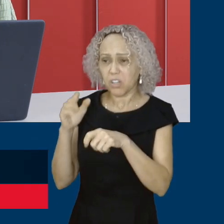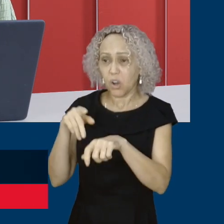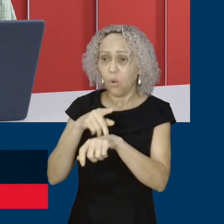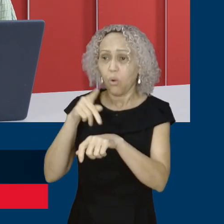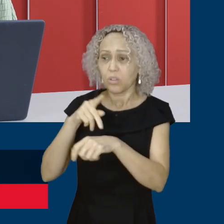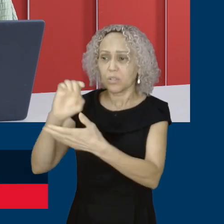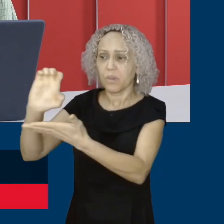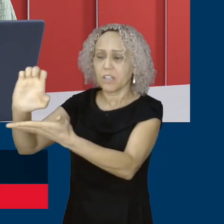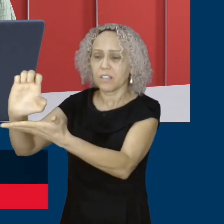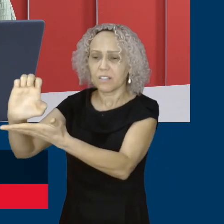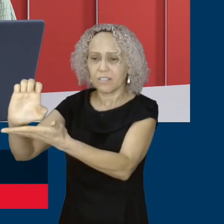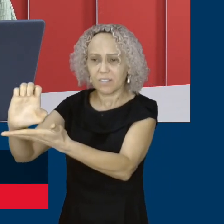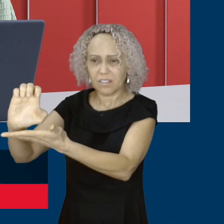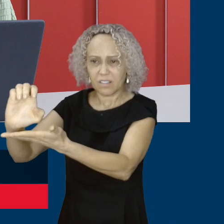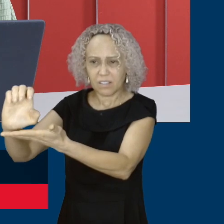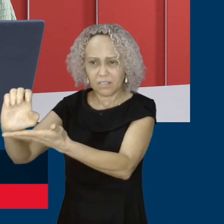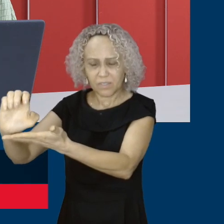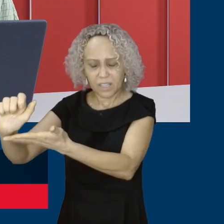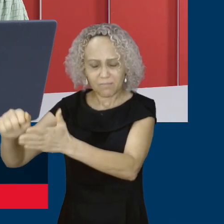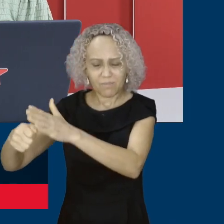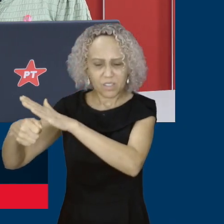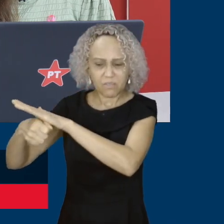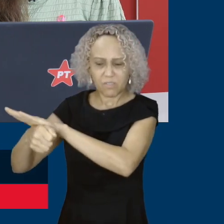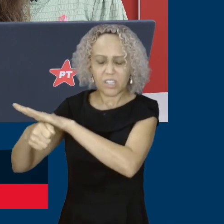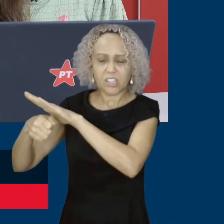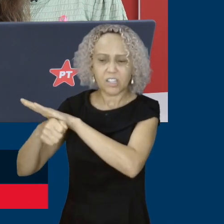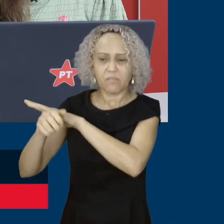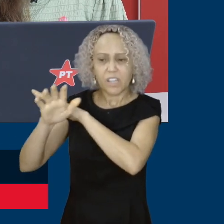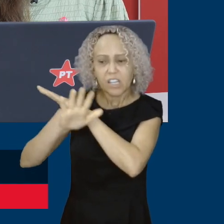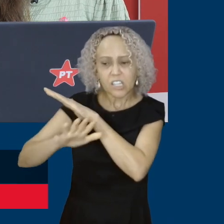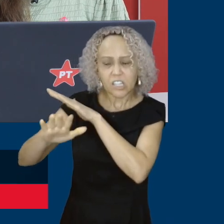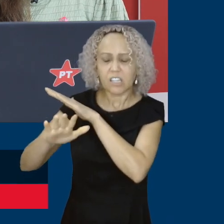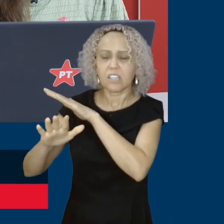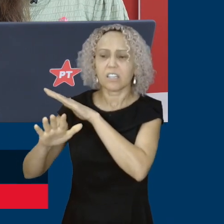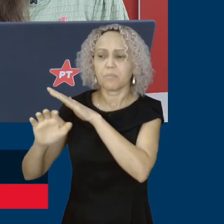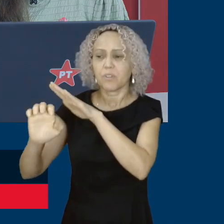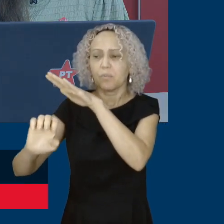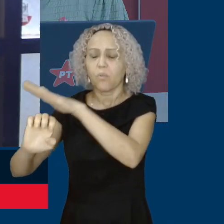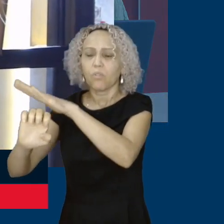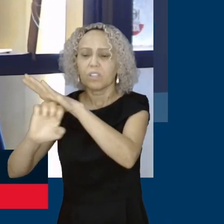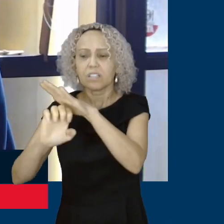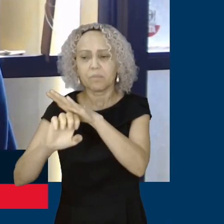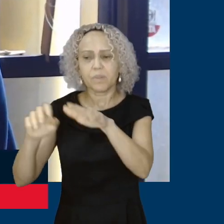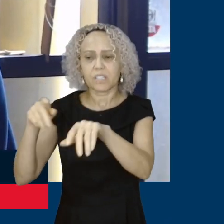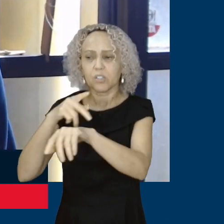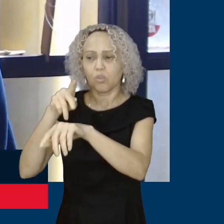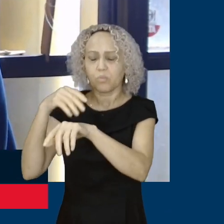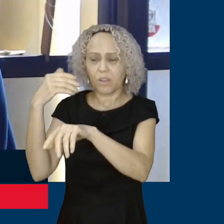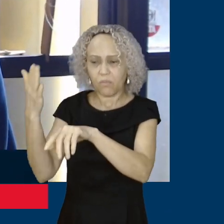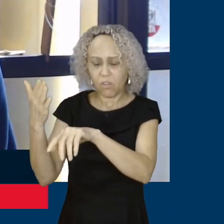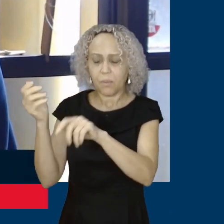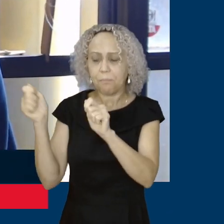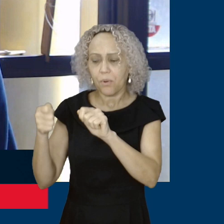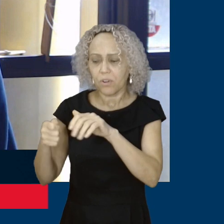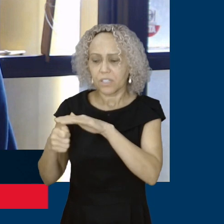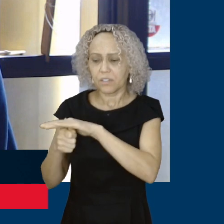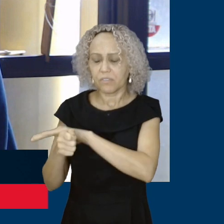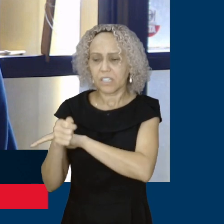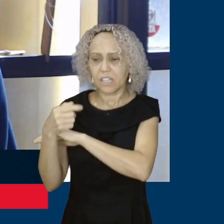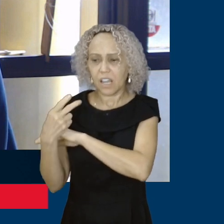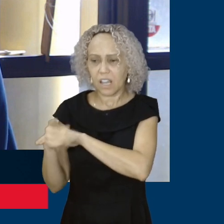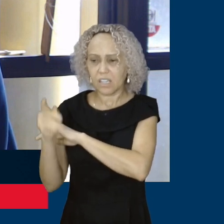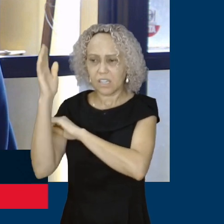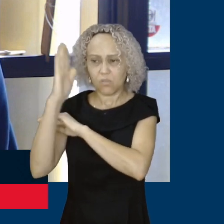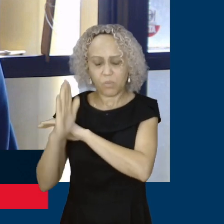PAC. Nós temos aquilo que eu falei, como oportunidade que está colocado para o Brasil. Então, você